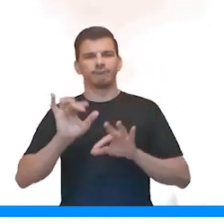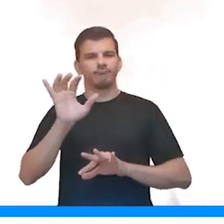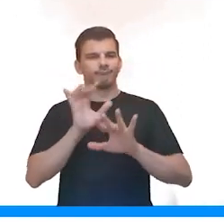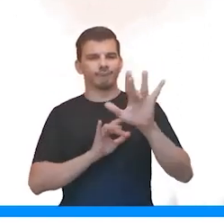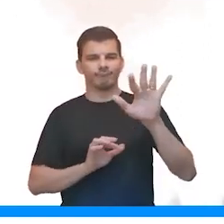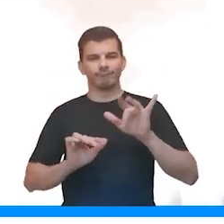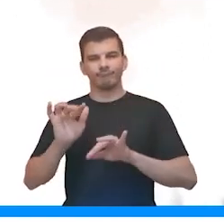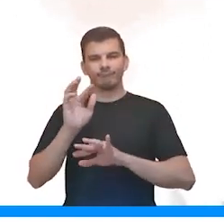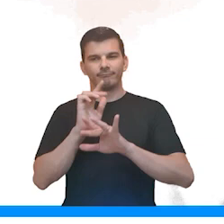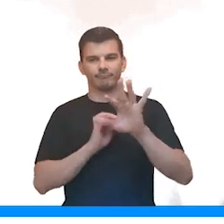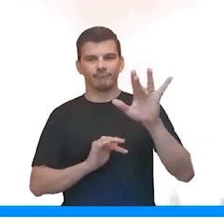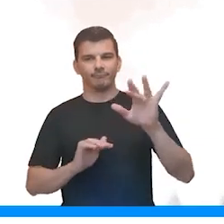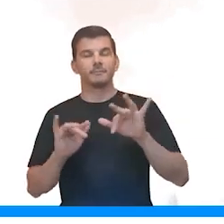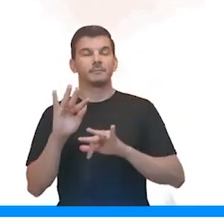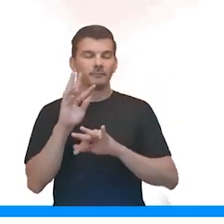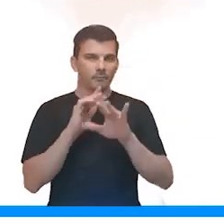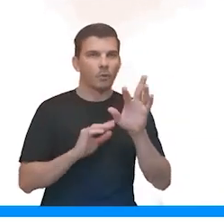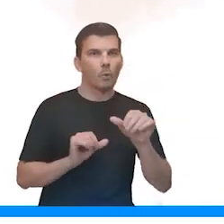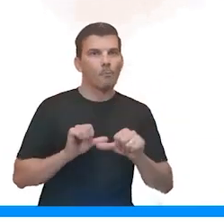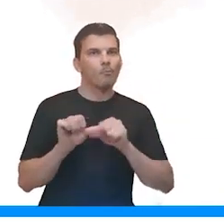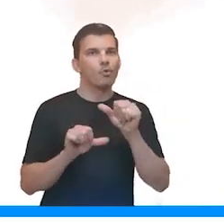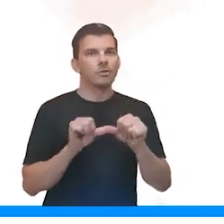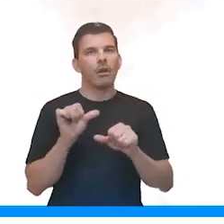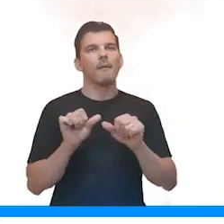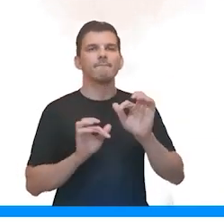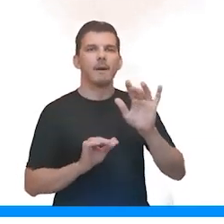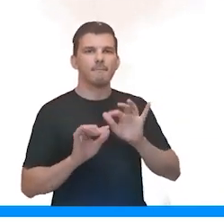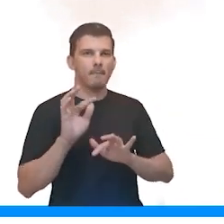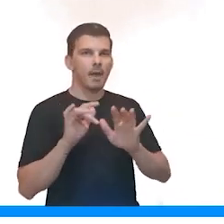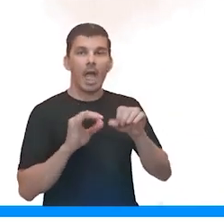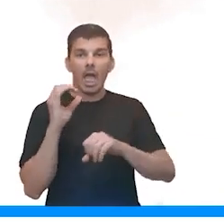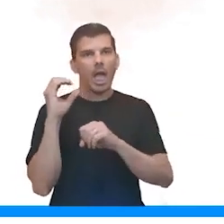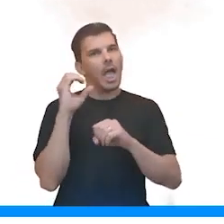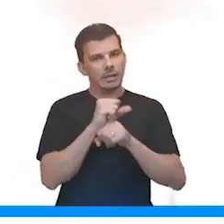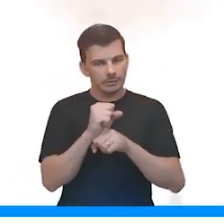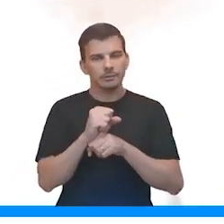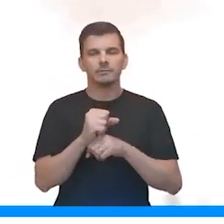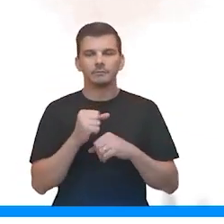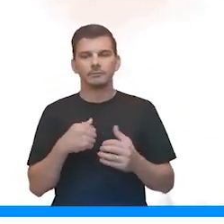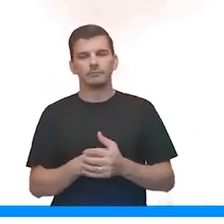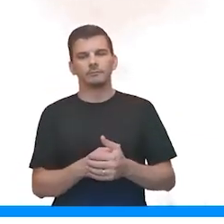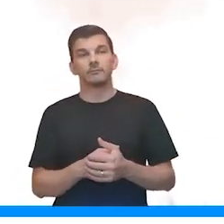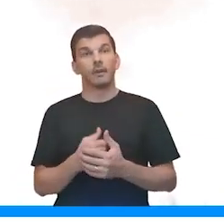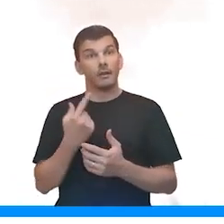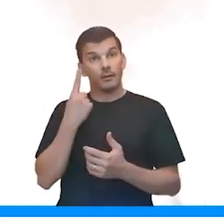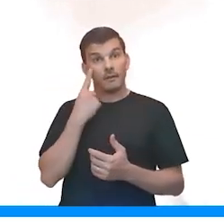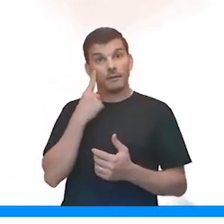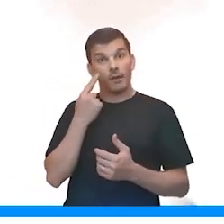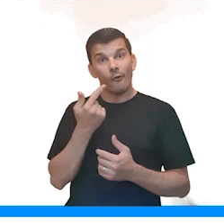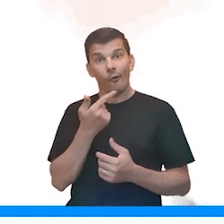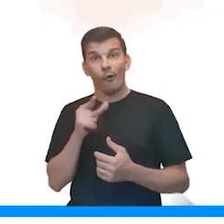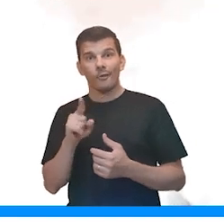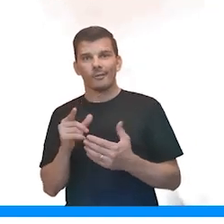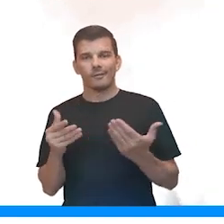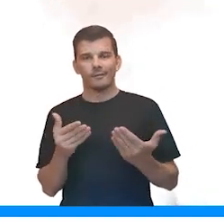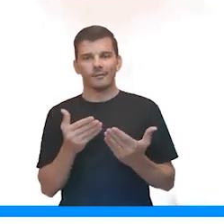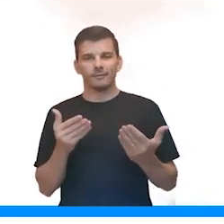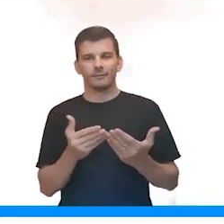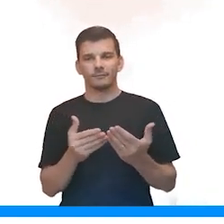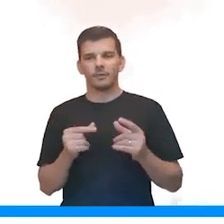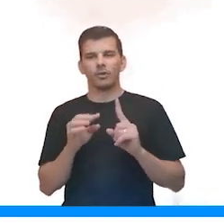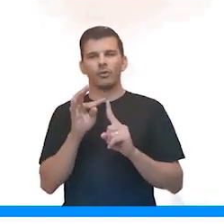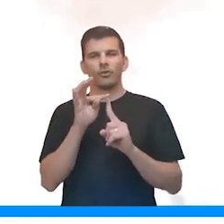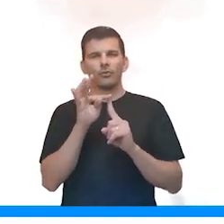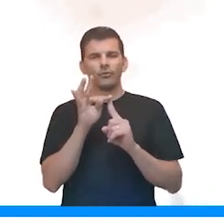lá para 422 graus Celsius. E as moléculas, elas estão se agitando muito mais rápido.